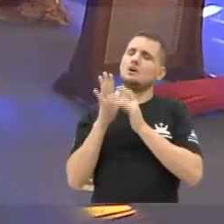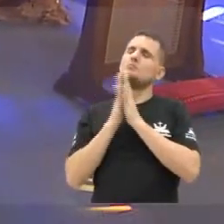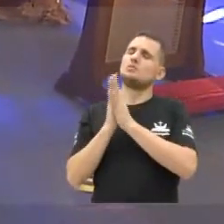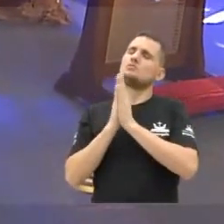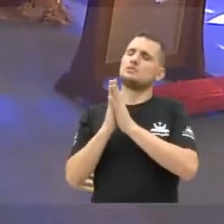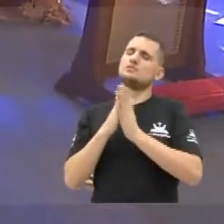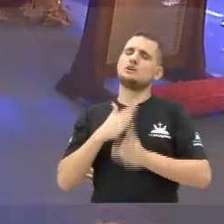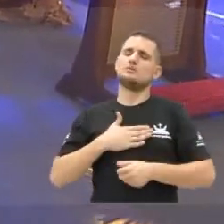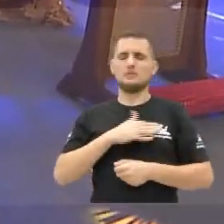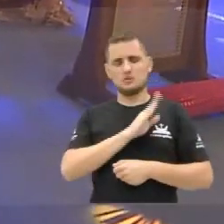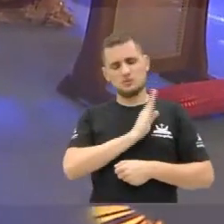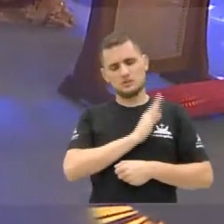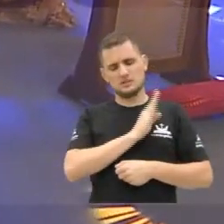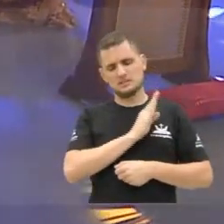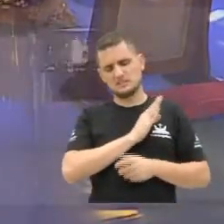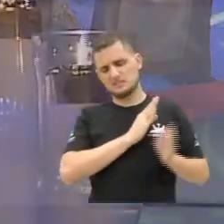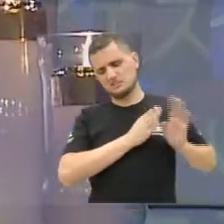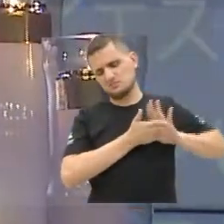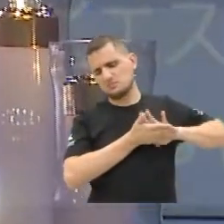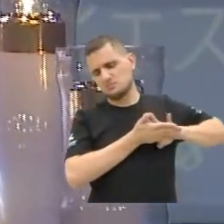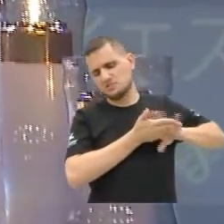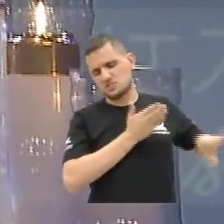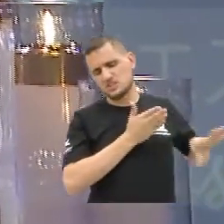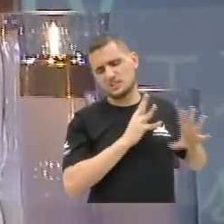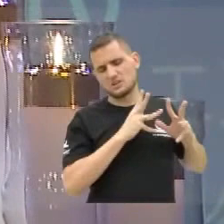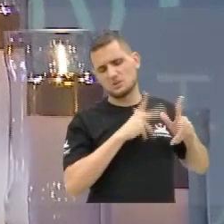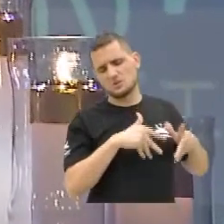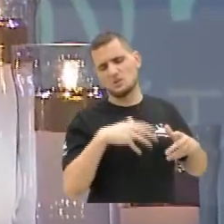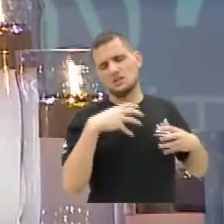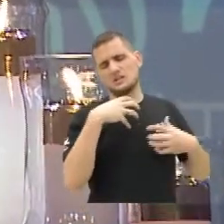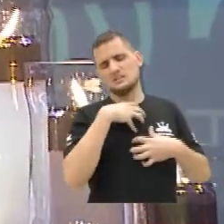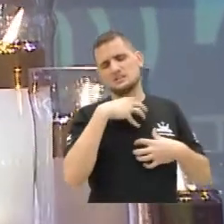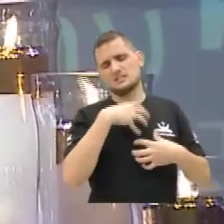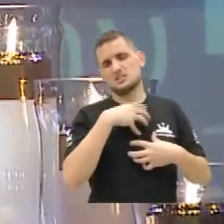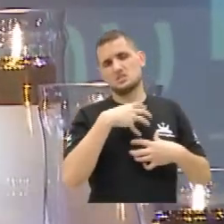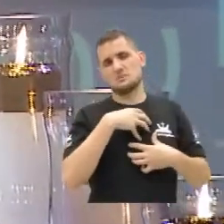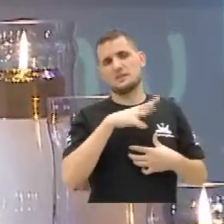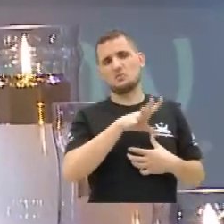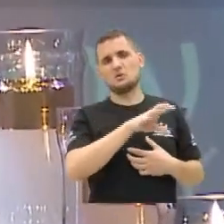coração todo sentimento de desamor.